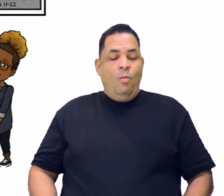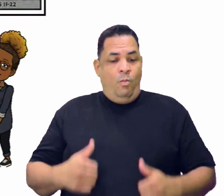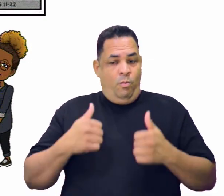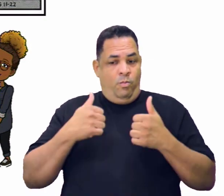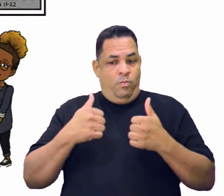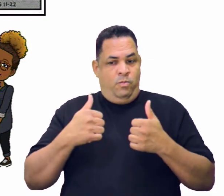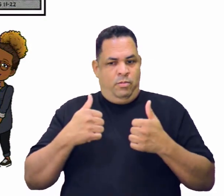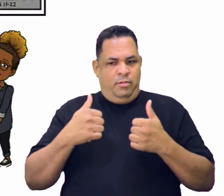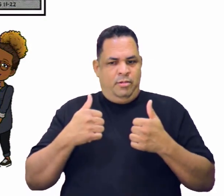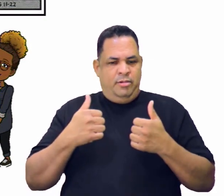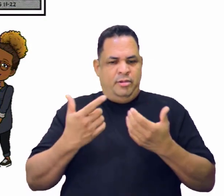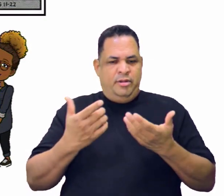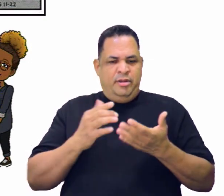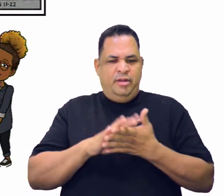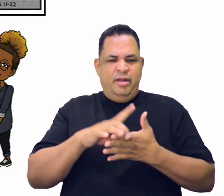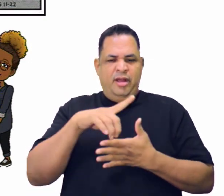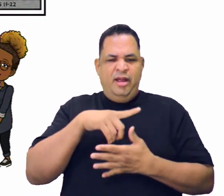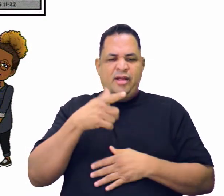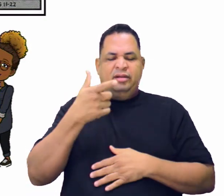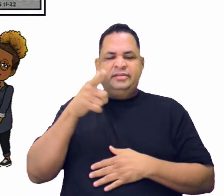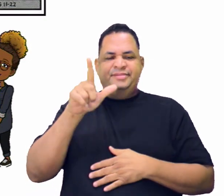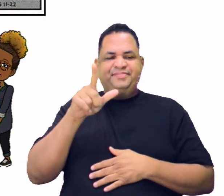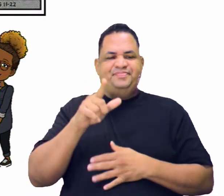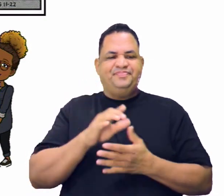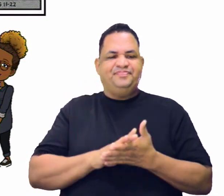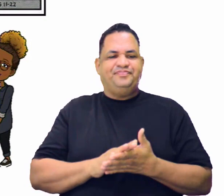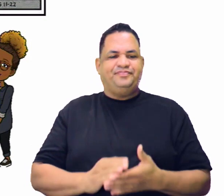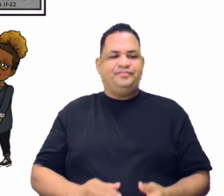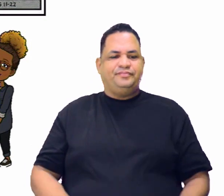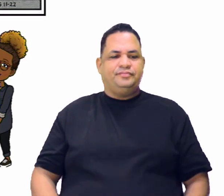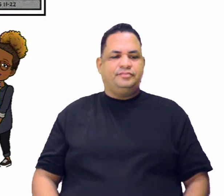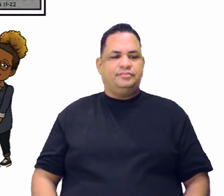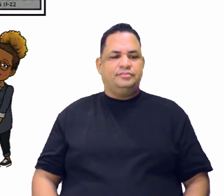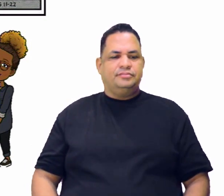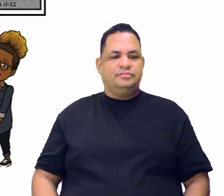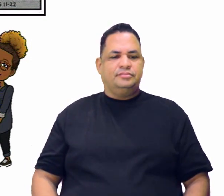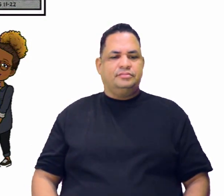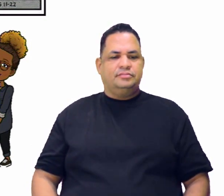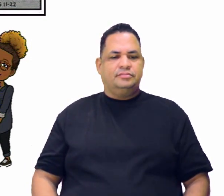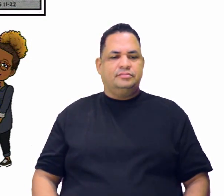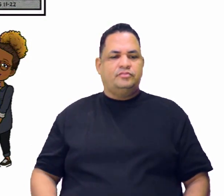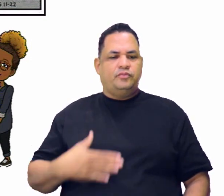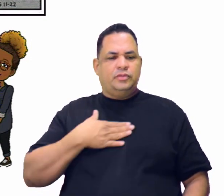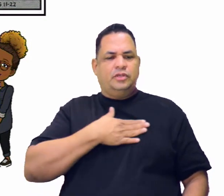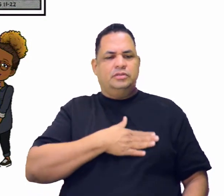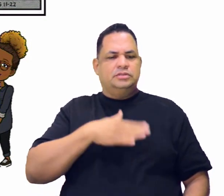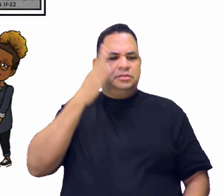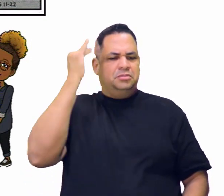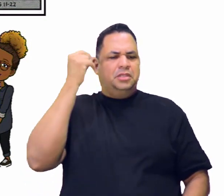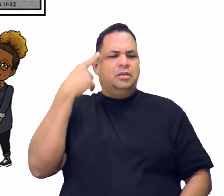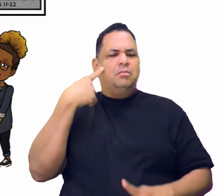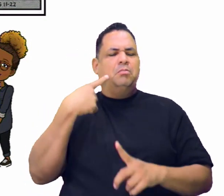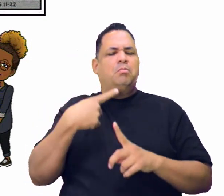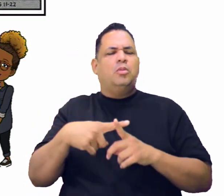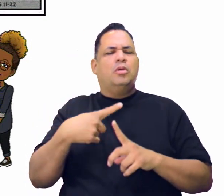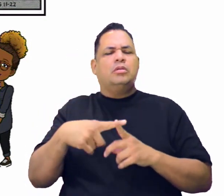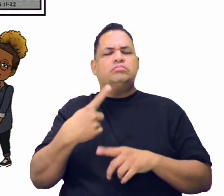Beleza? Aí vai ter outra, amadinha. Vai. E outra aqui. Gostaria de saber por